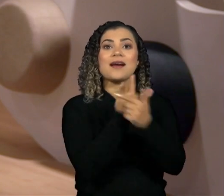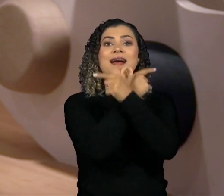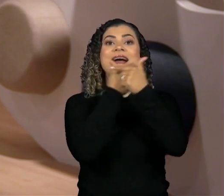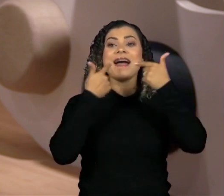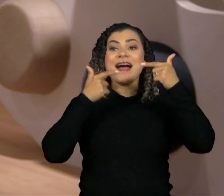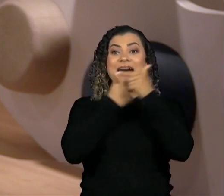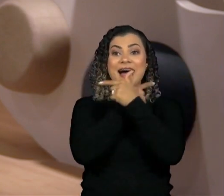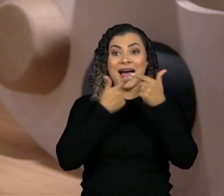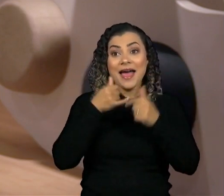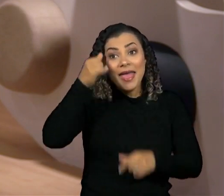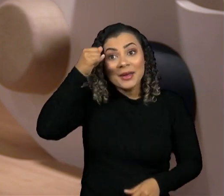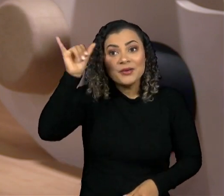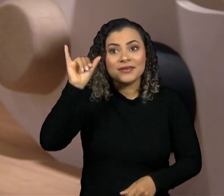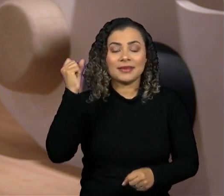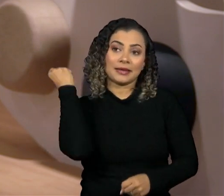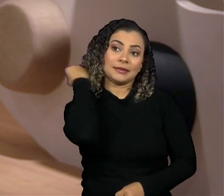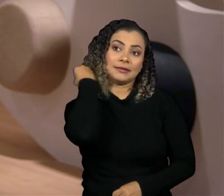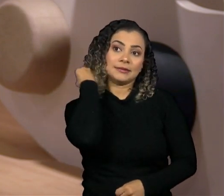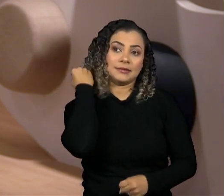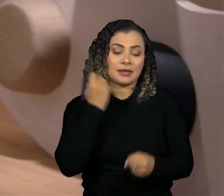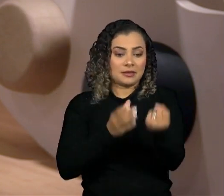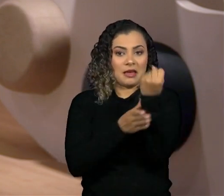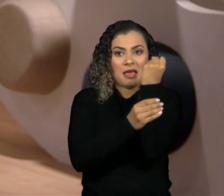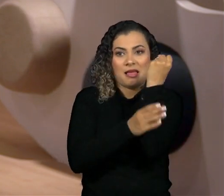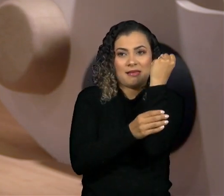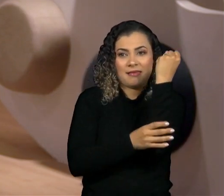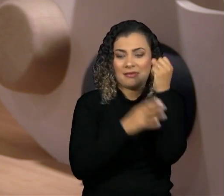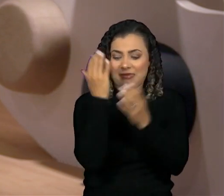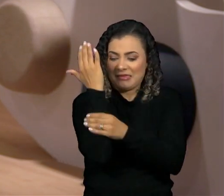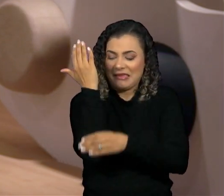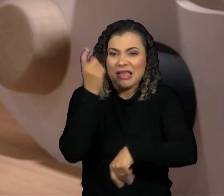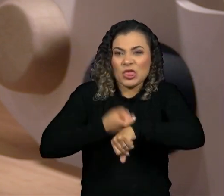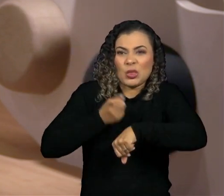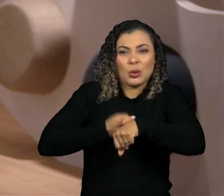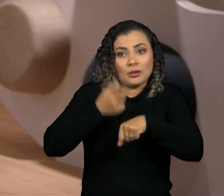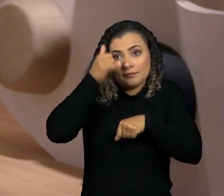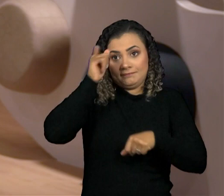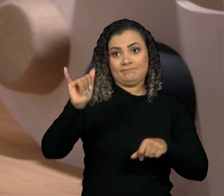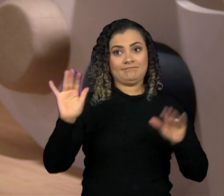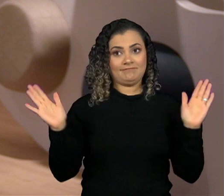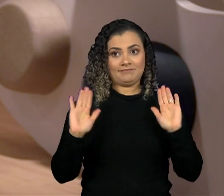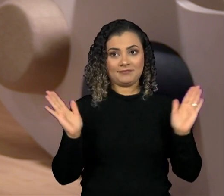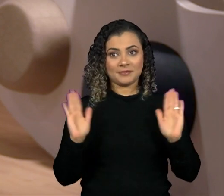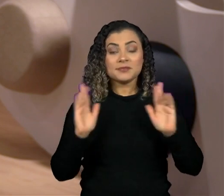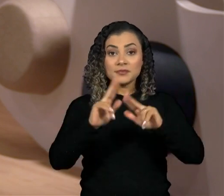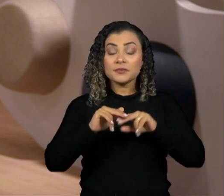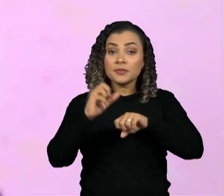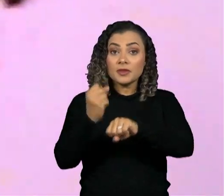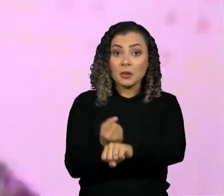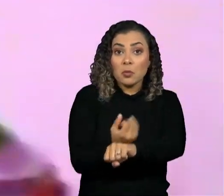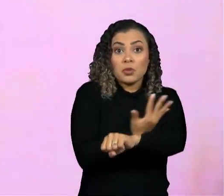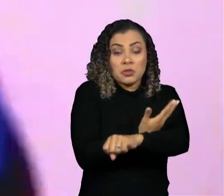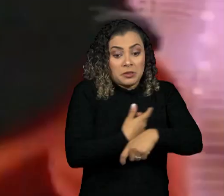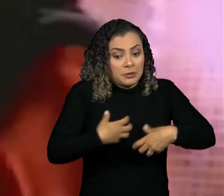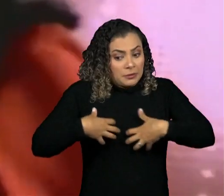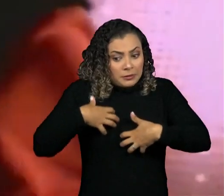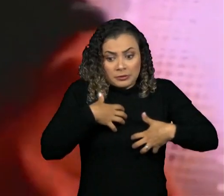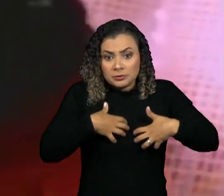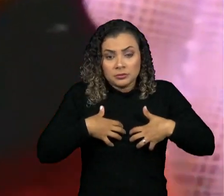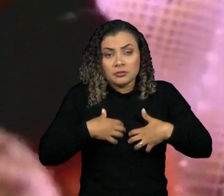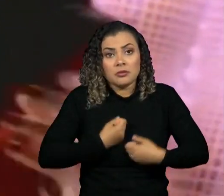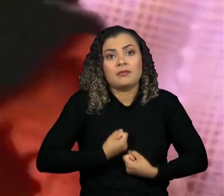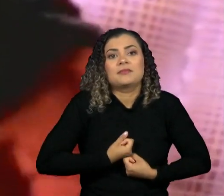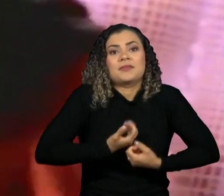diminuir tensões físicas, musculares e tensões emocionais. São aplicados métodos